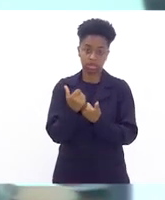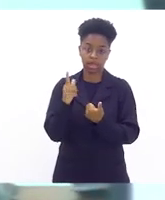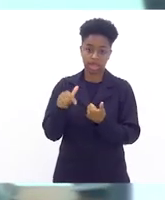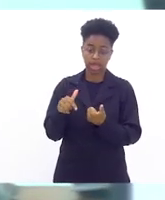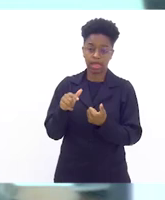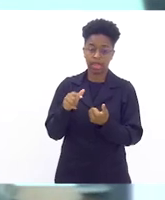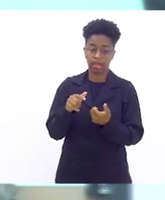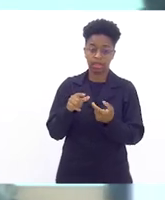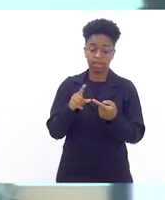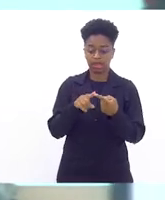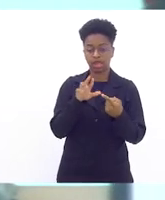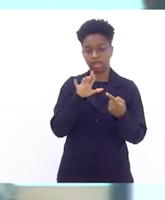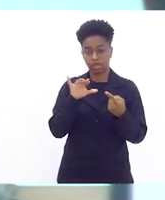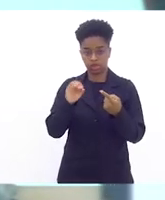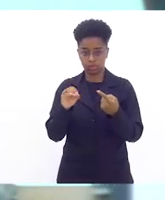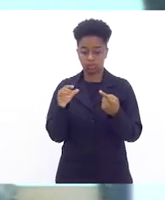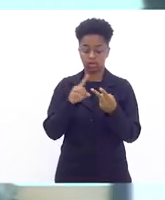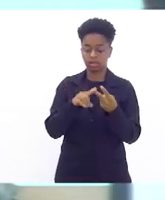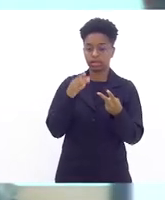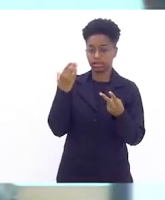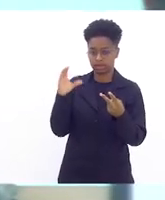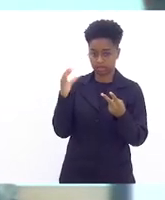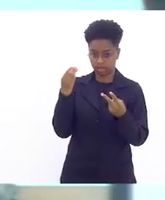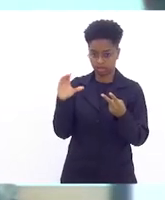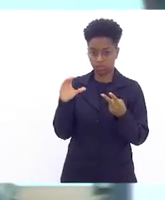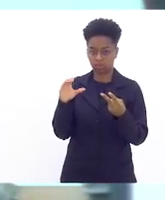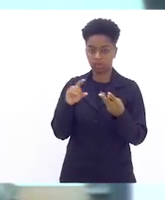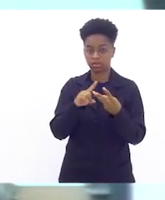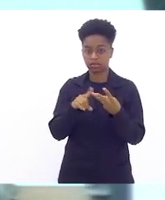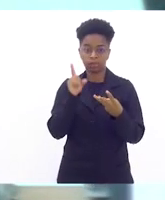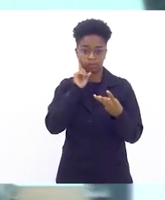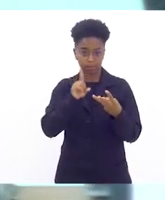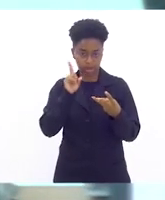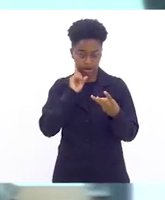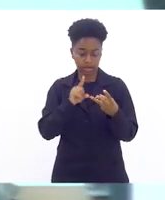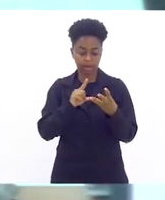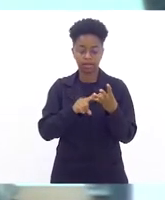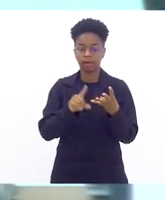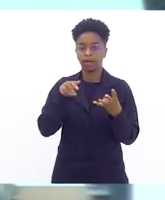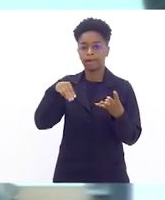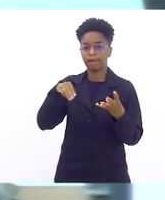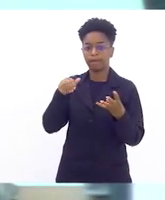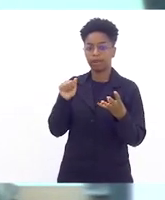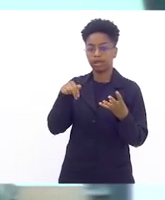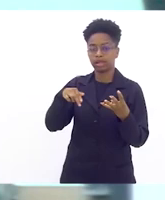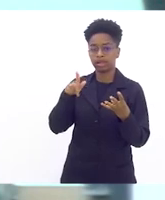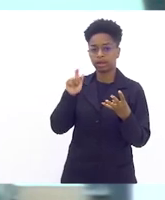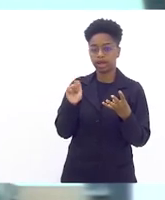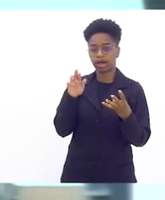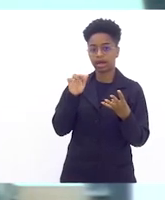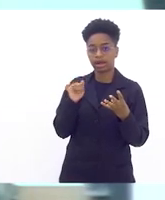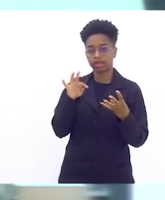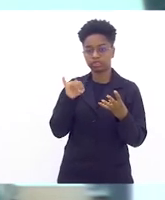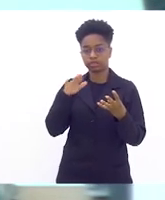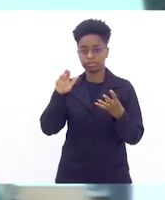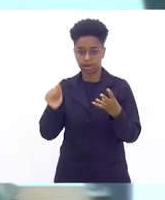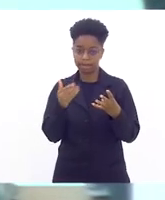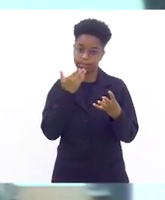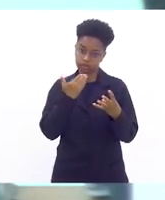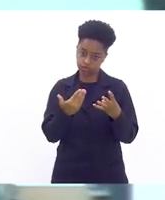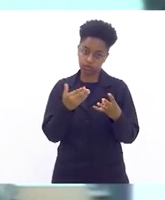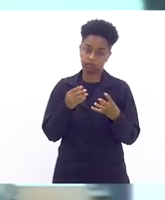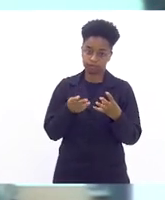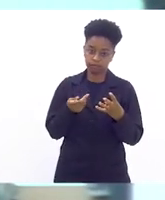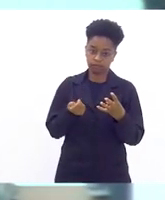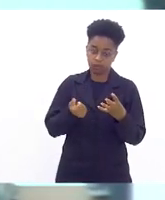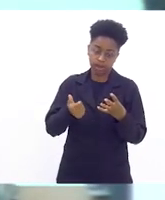uma equipe do Rio e Niterói mais recentemente Maricá Mangaratiba solicitou tá em fase de finalização e Angra do jeito que